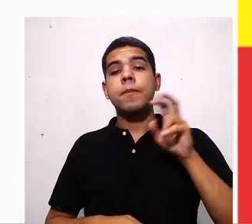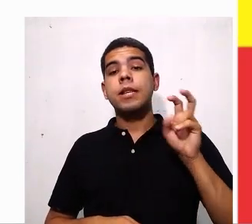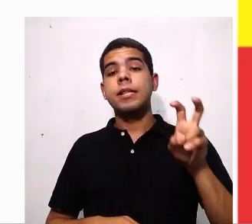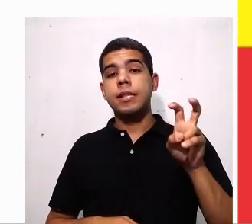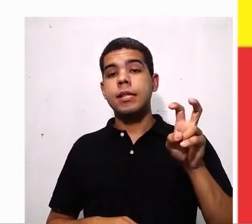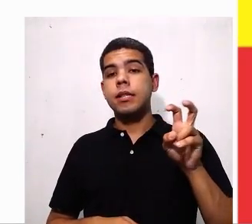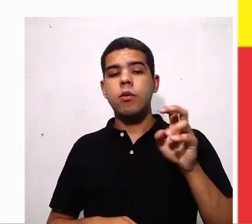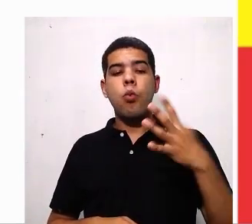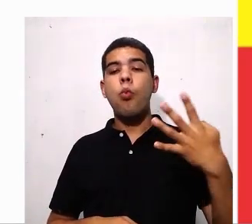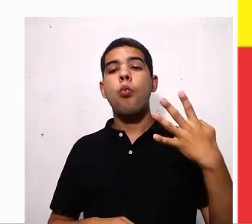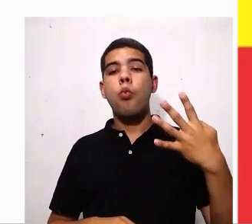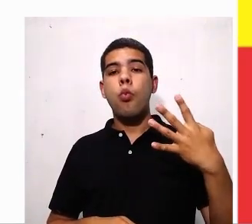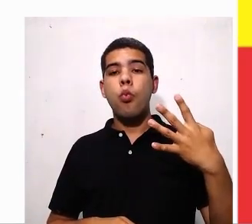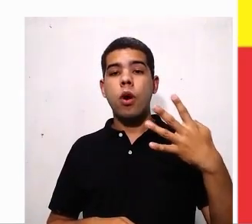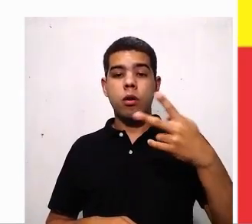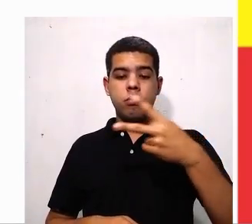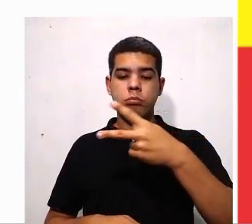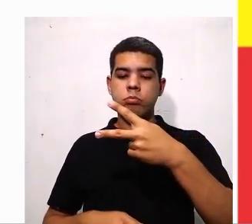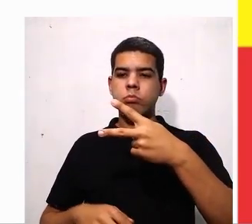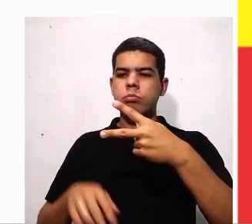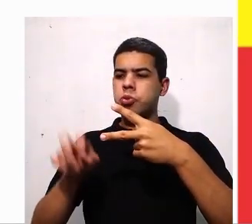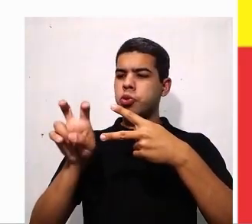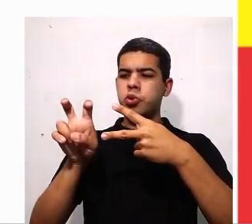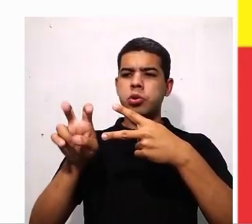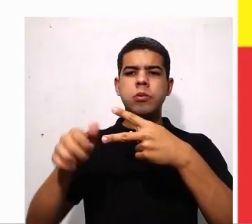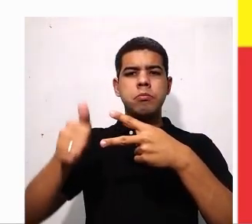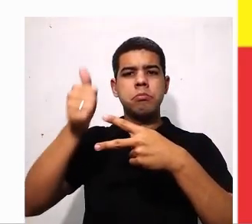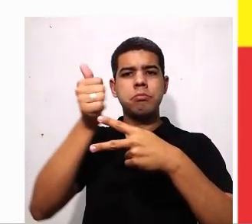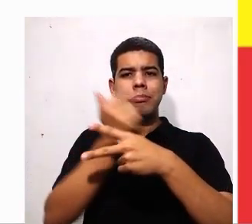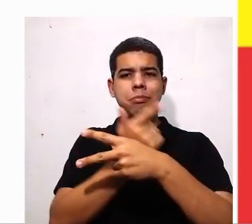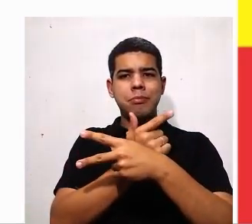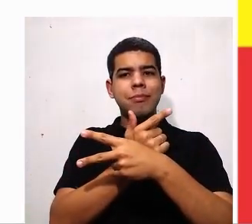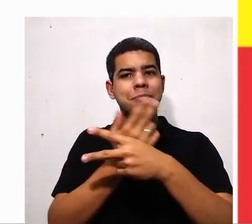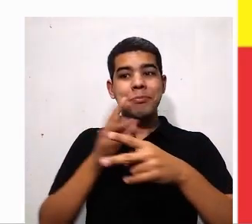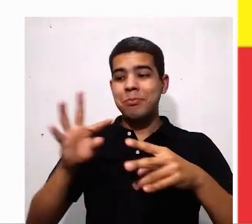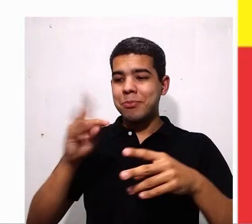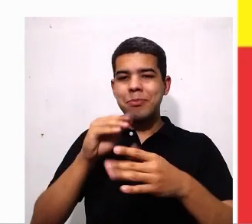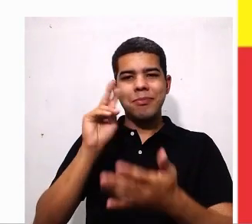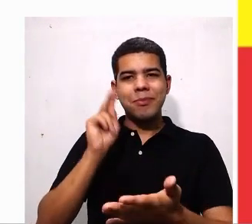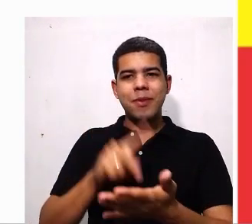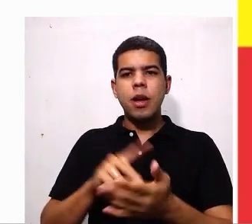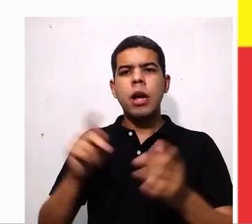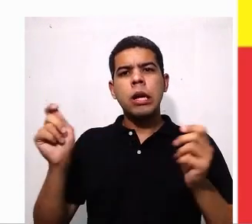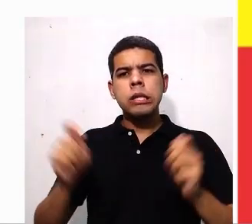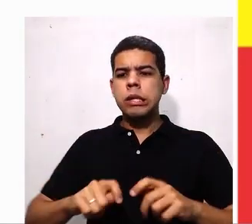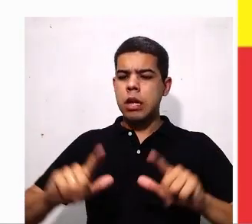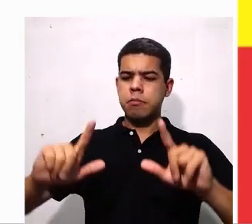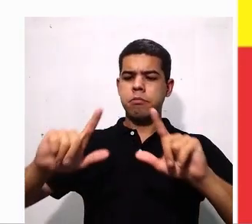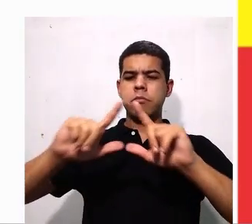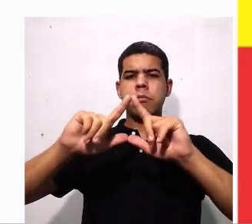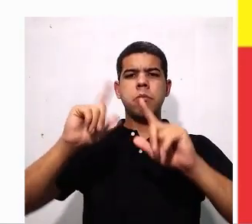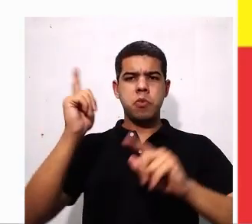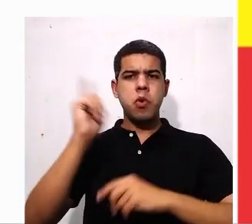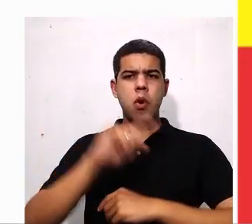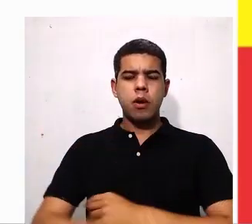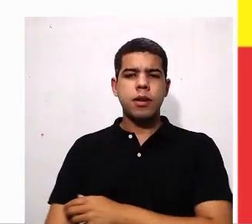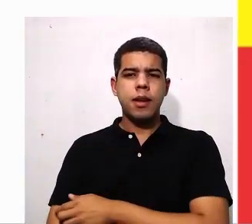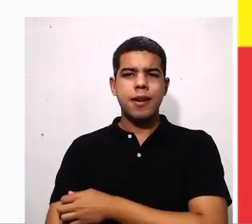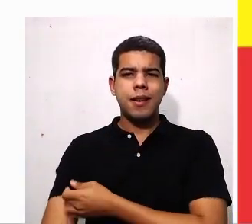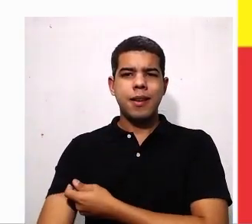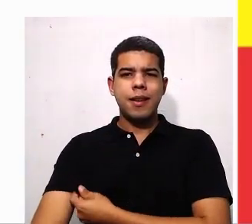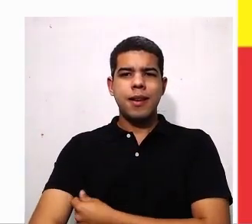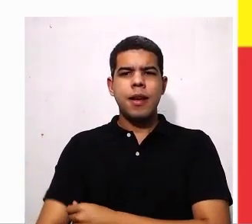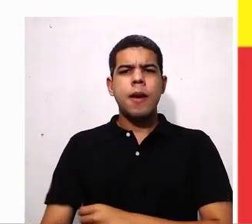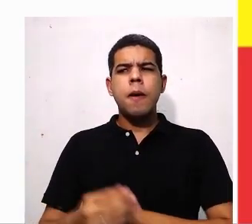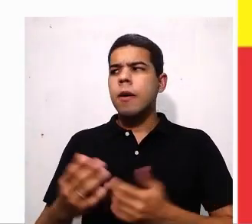construir esse triângulo. Agora, como constrói? Então, veja. Você vai pegar, triângulo, ok? Peguei